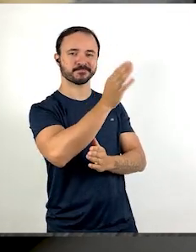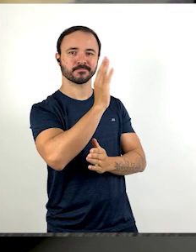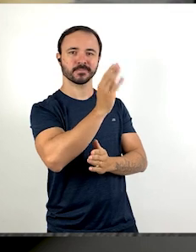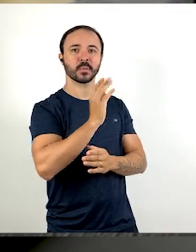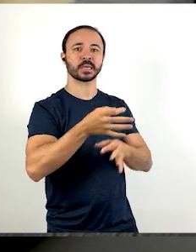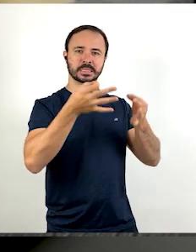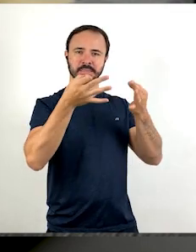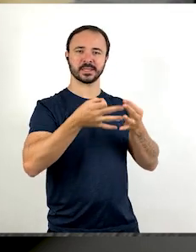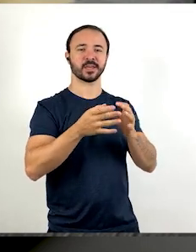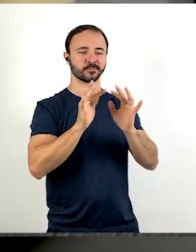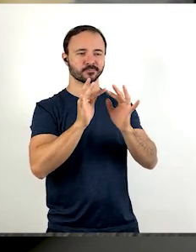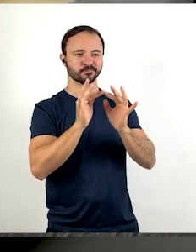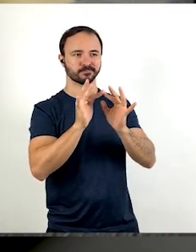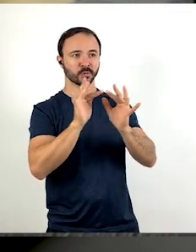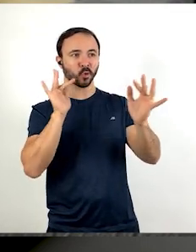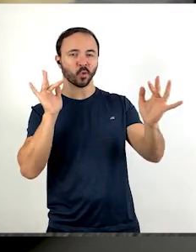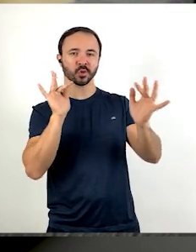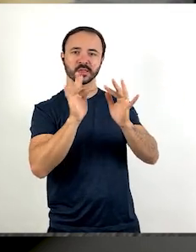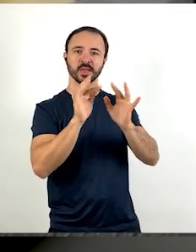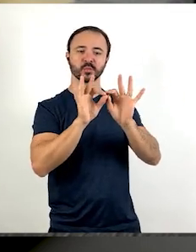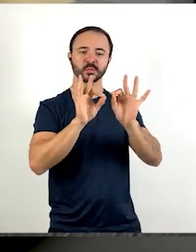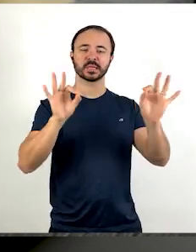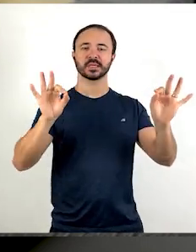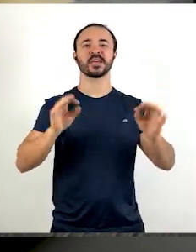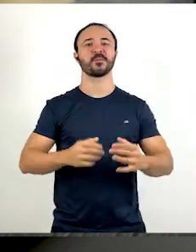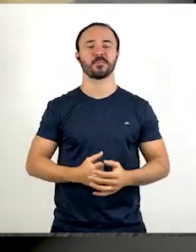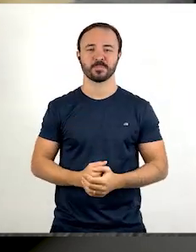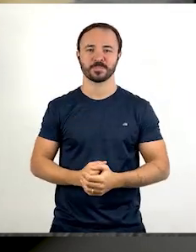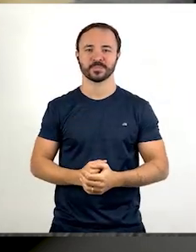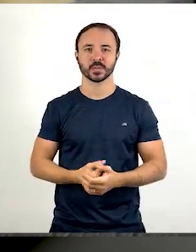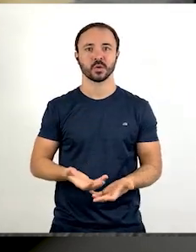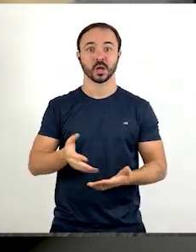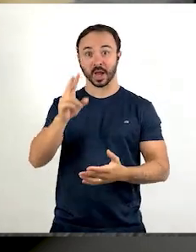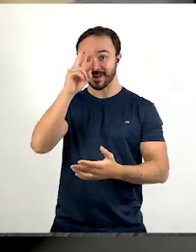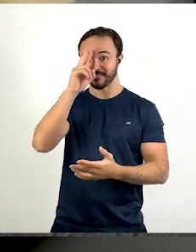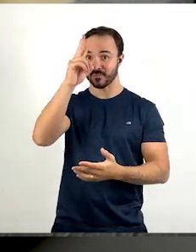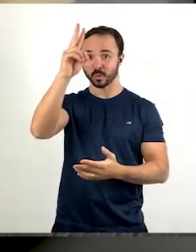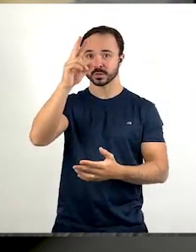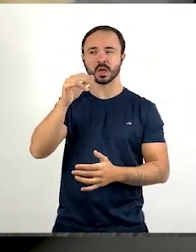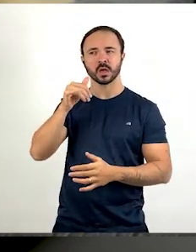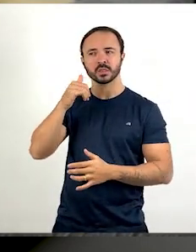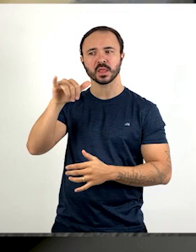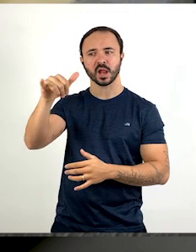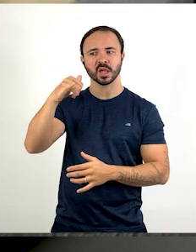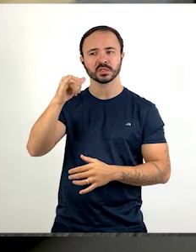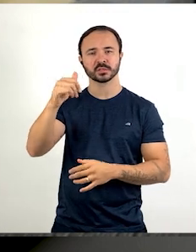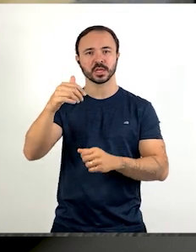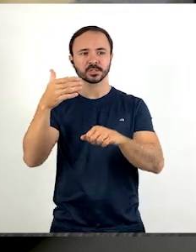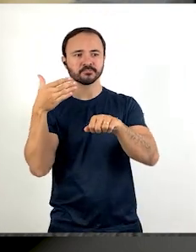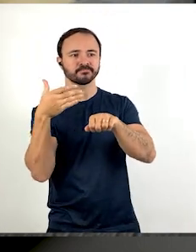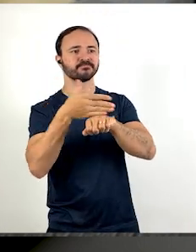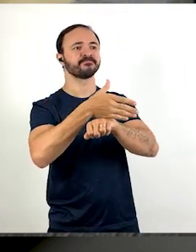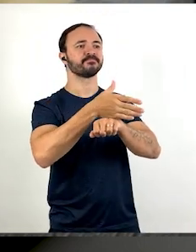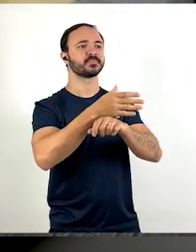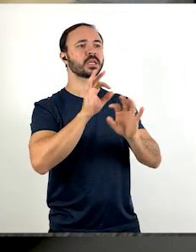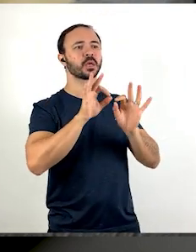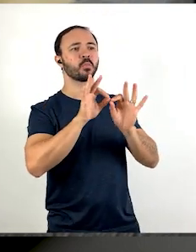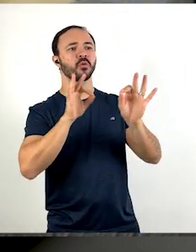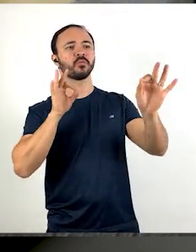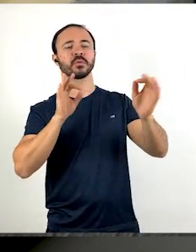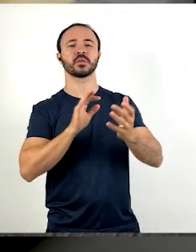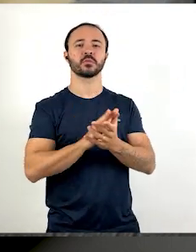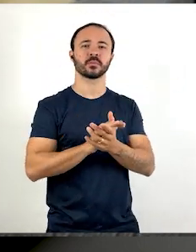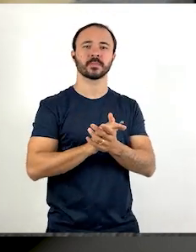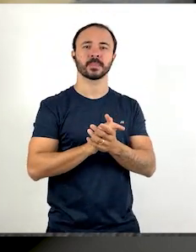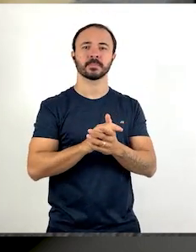orientada em um condutor elétrico. A intensidade da corrente elétrica é determinada pela razão